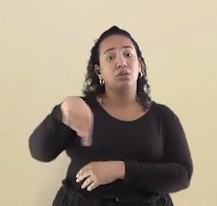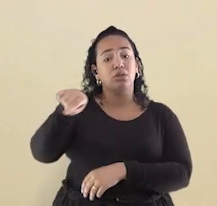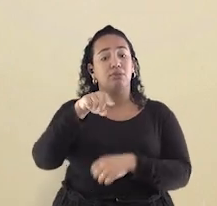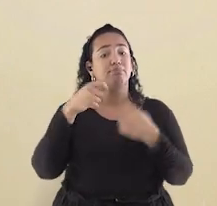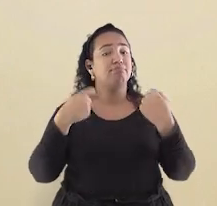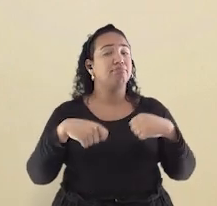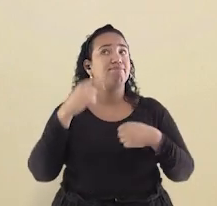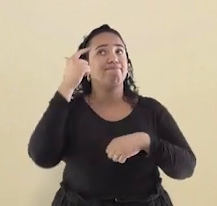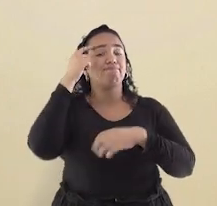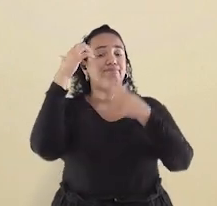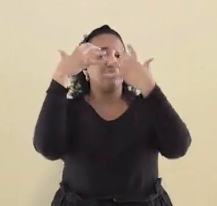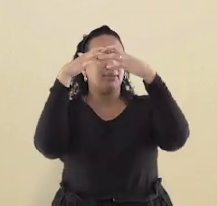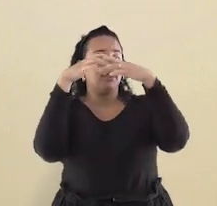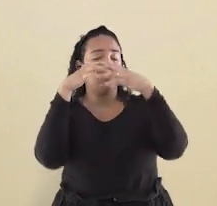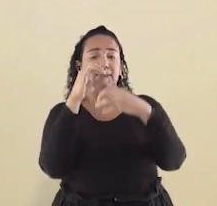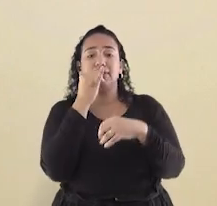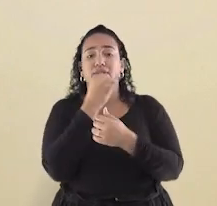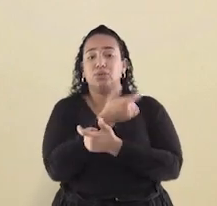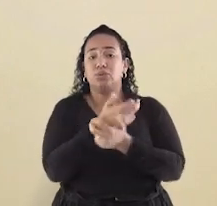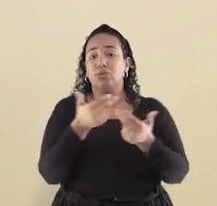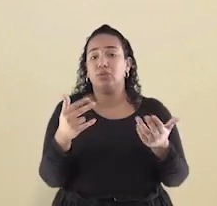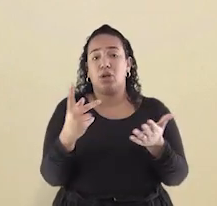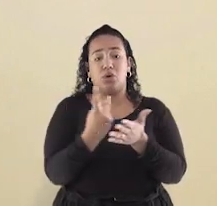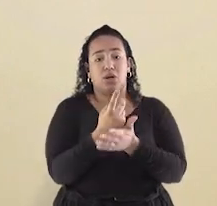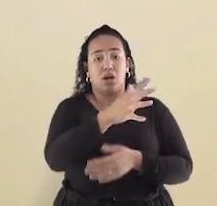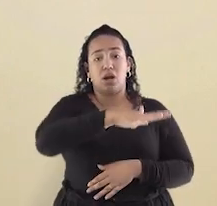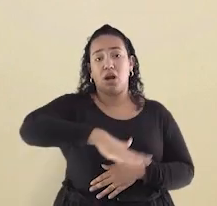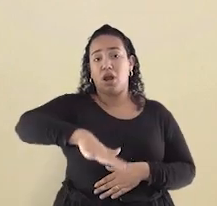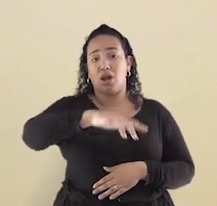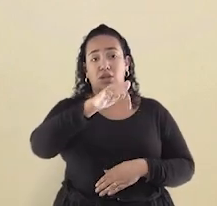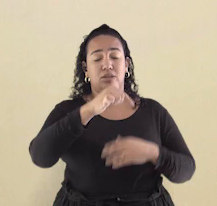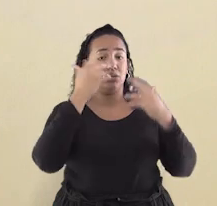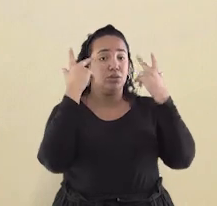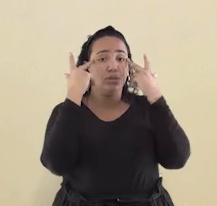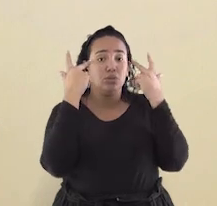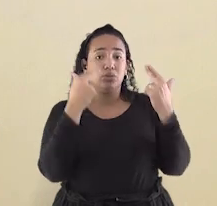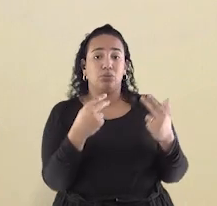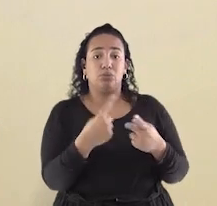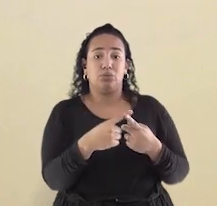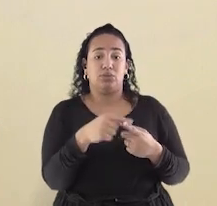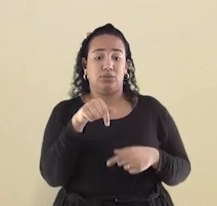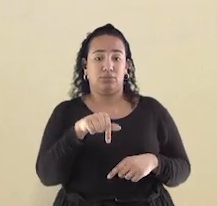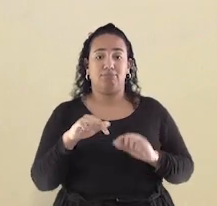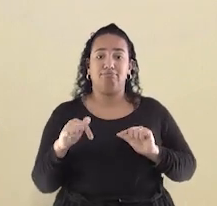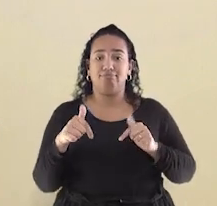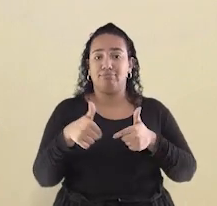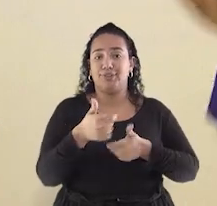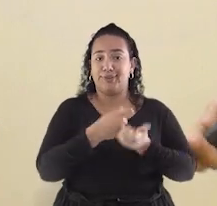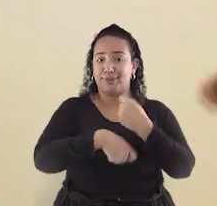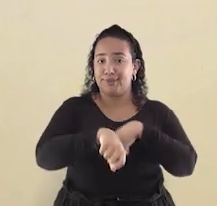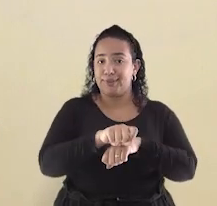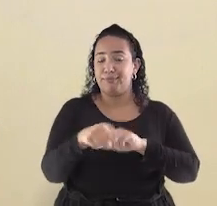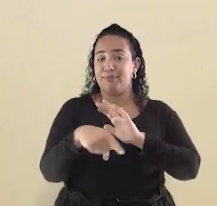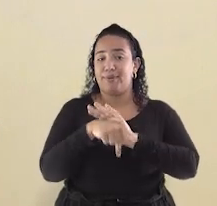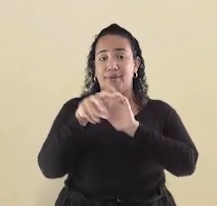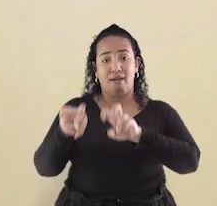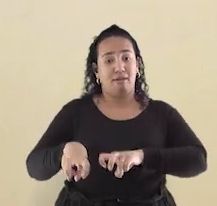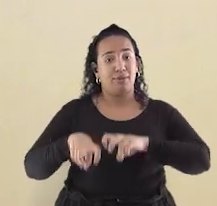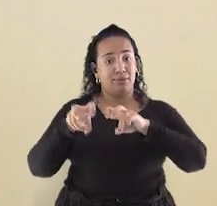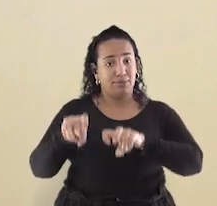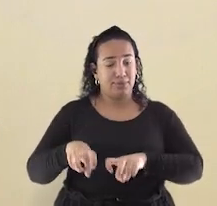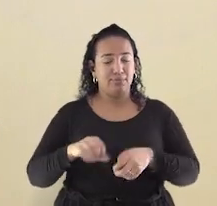gente pode pensar em relação a algo que ocorre com o espaço natural por conta dessa atividade econômica que é a